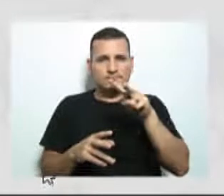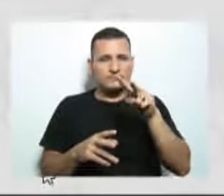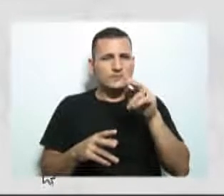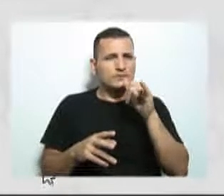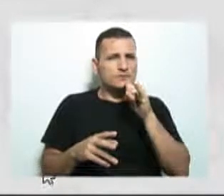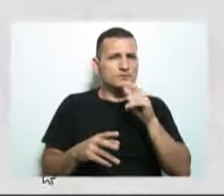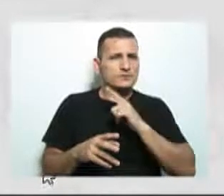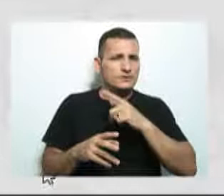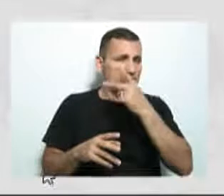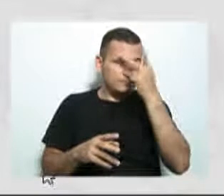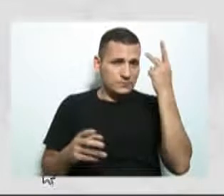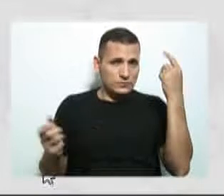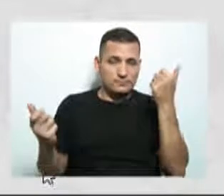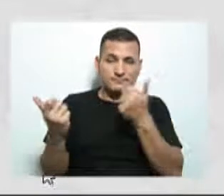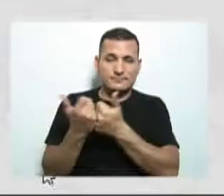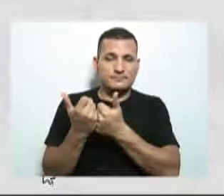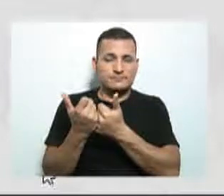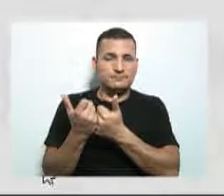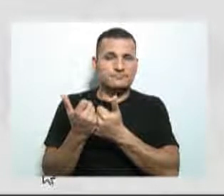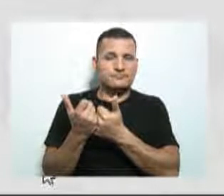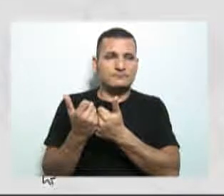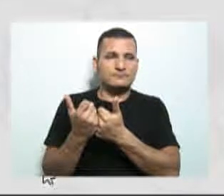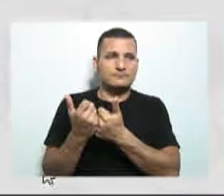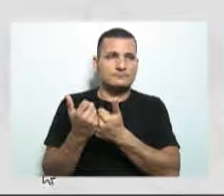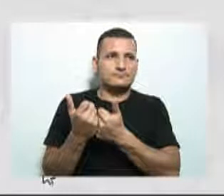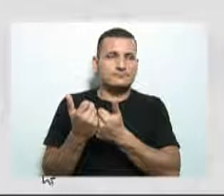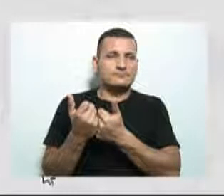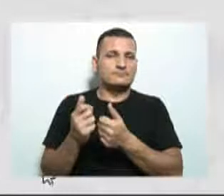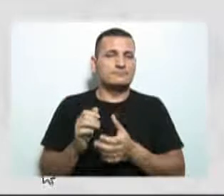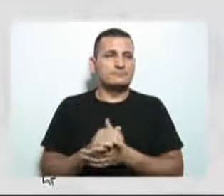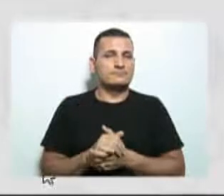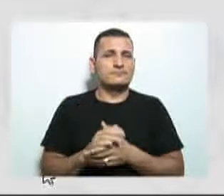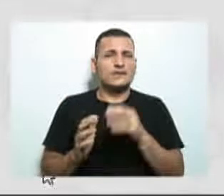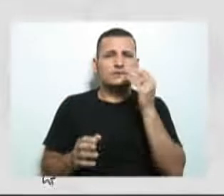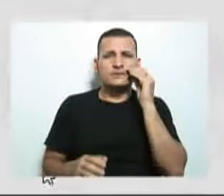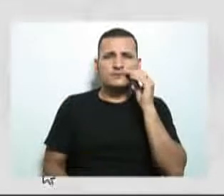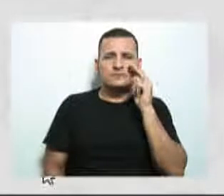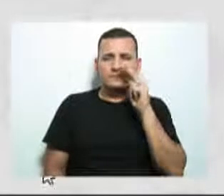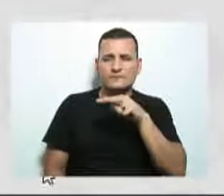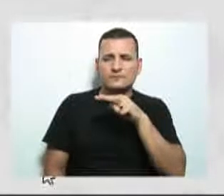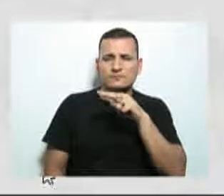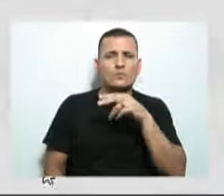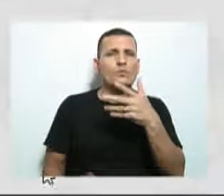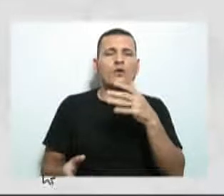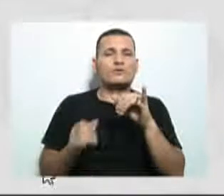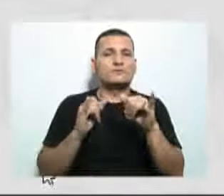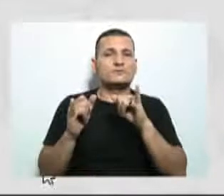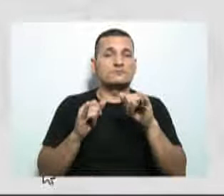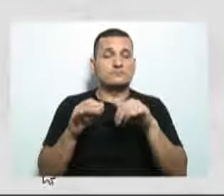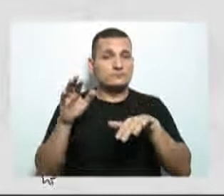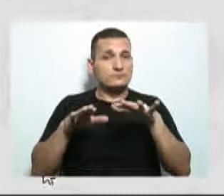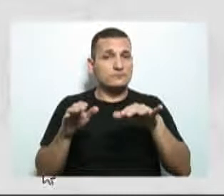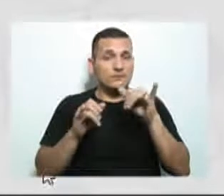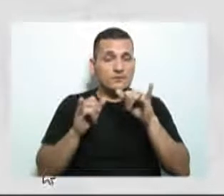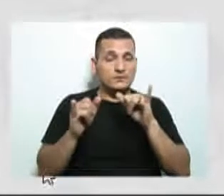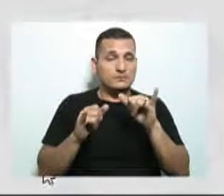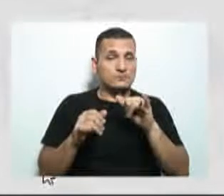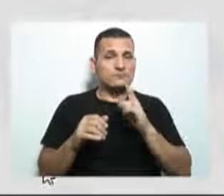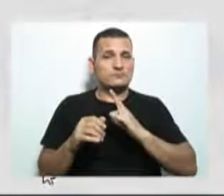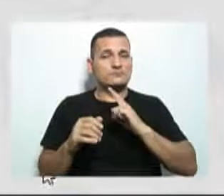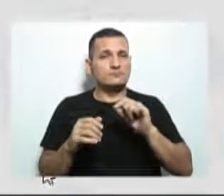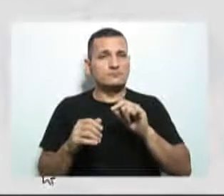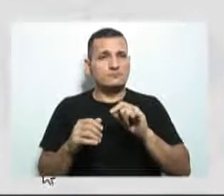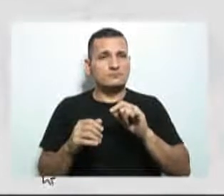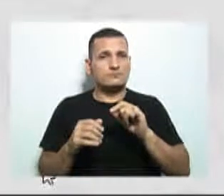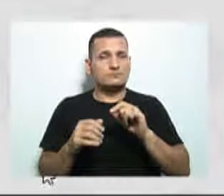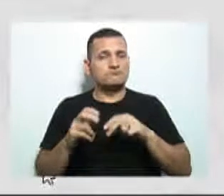pessoa perto de você e tente procurar a informação que ela está passando. Às vezes a informação que ela está passando, por exemplo, pode estar da